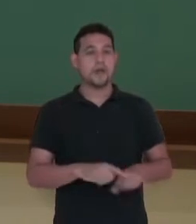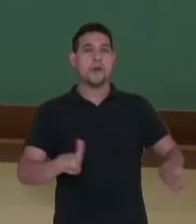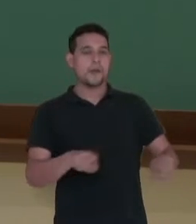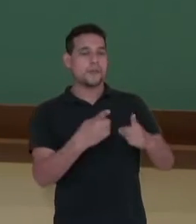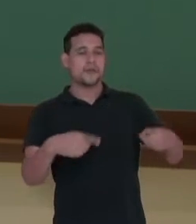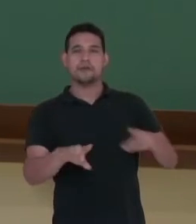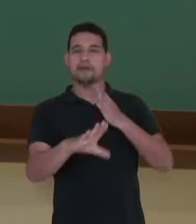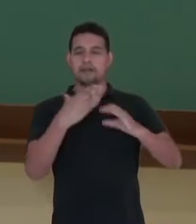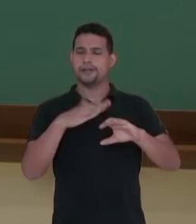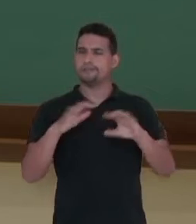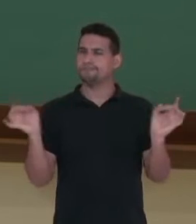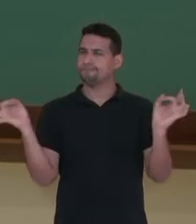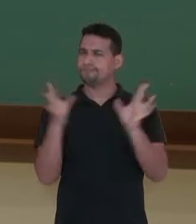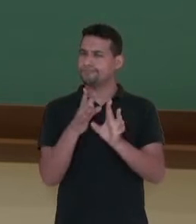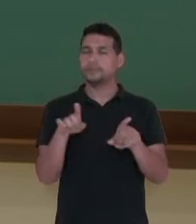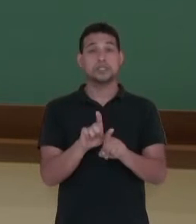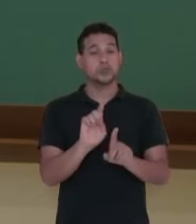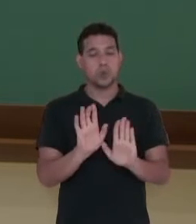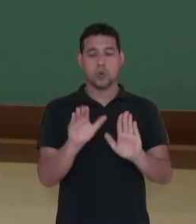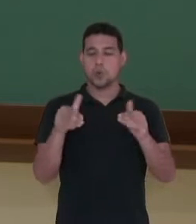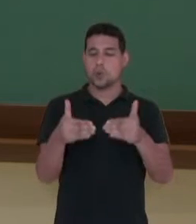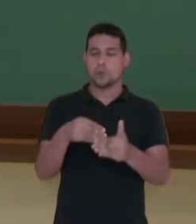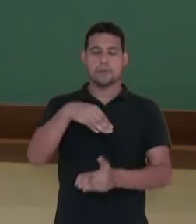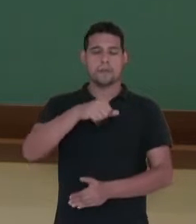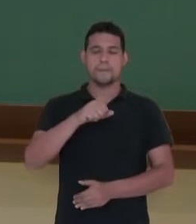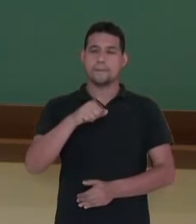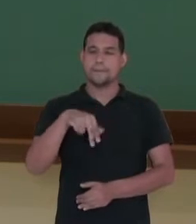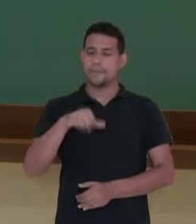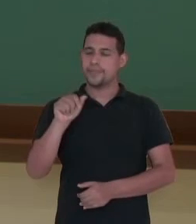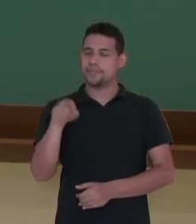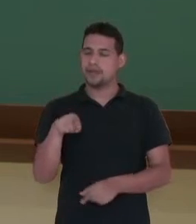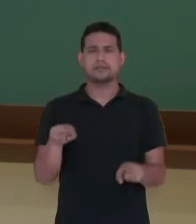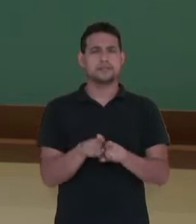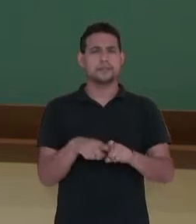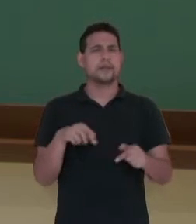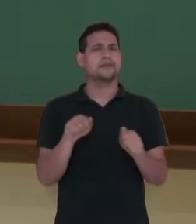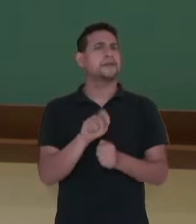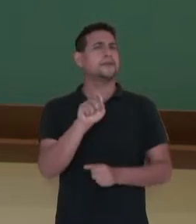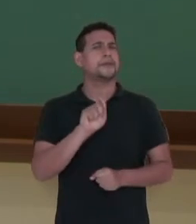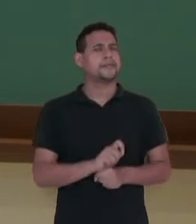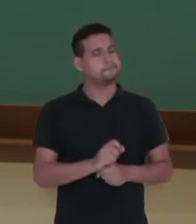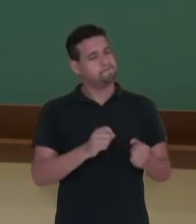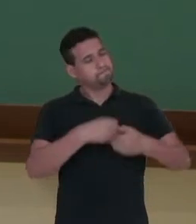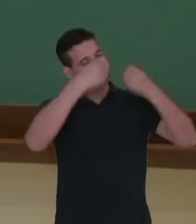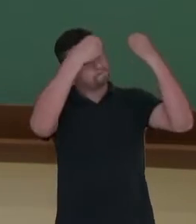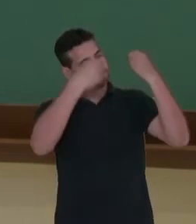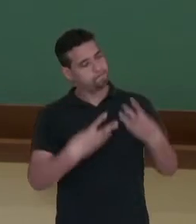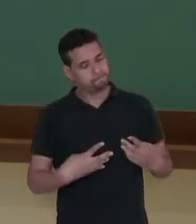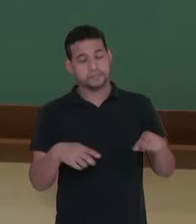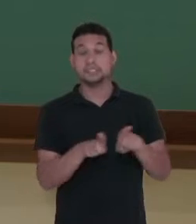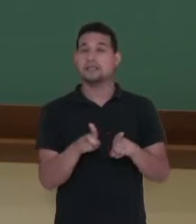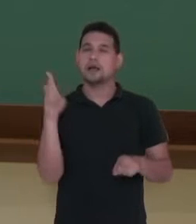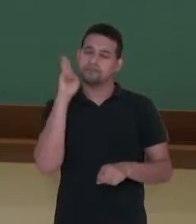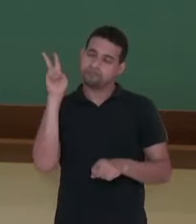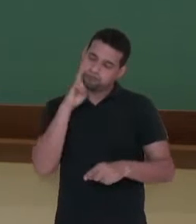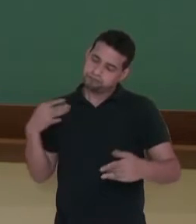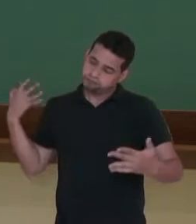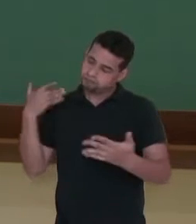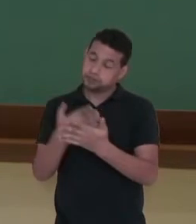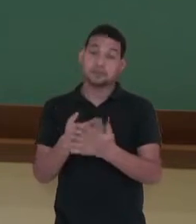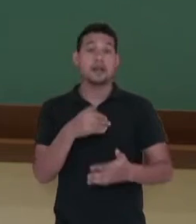depois que foi lançada pelo grupo Maná, El Muelle de San Blas, contando, se baseando aí na história